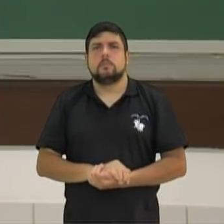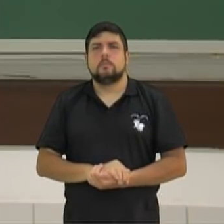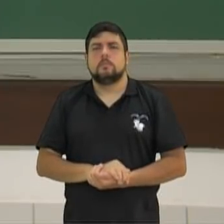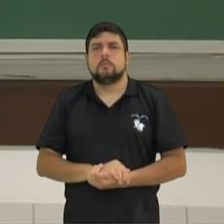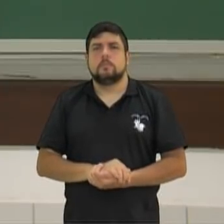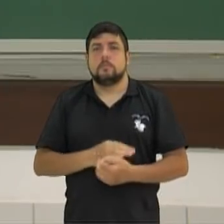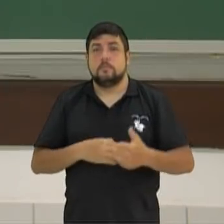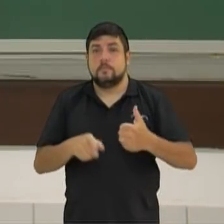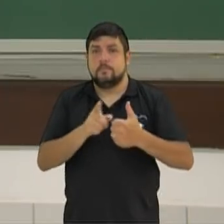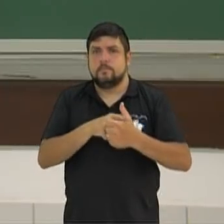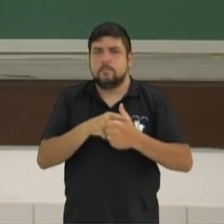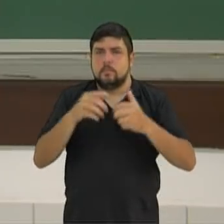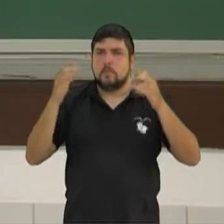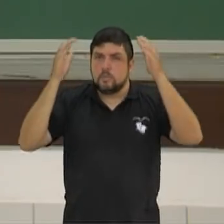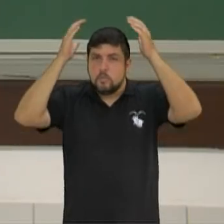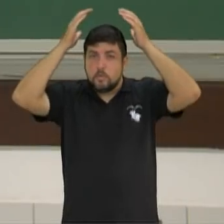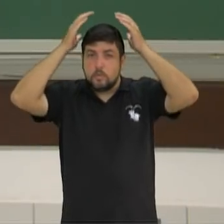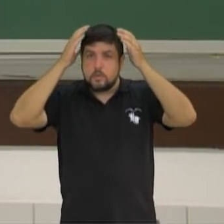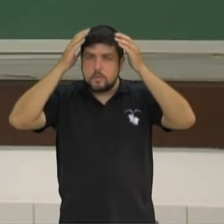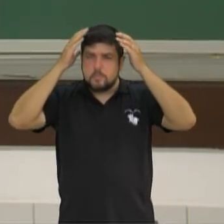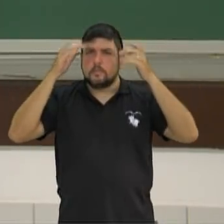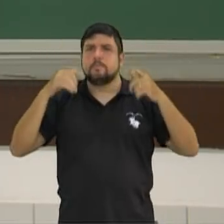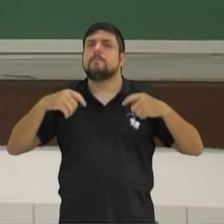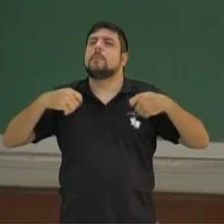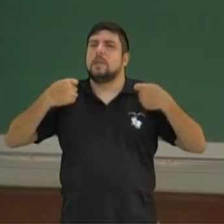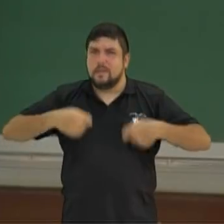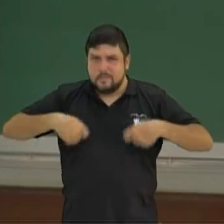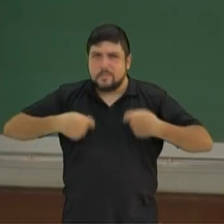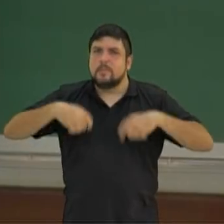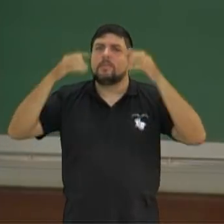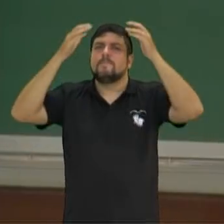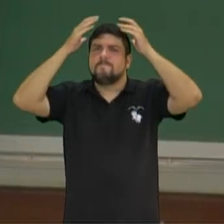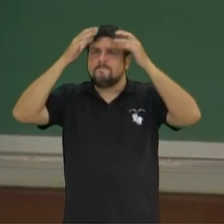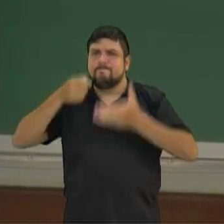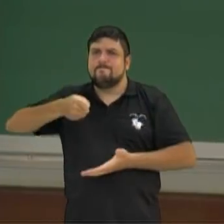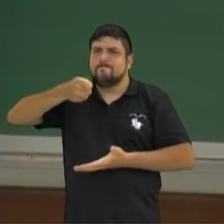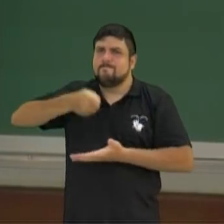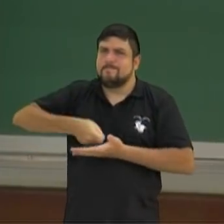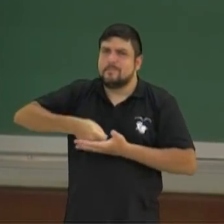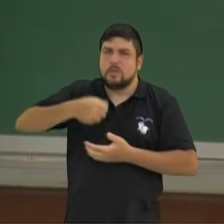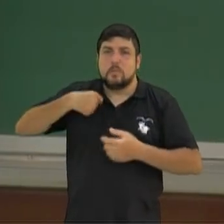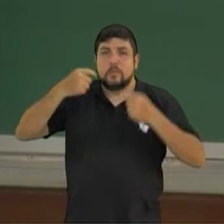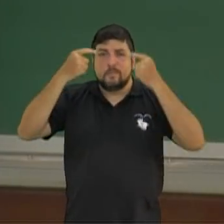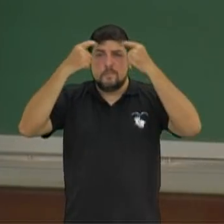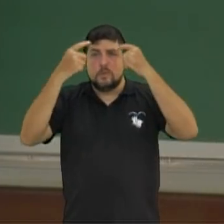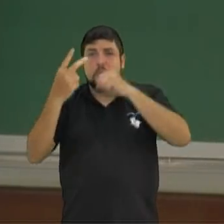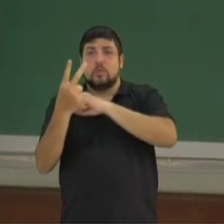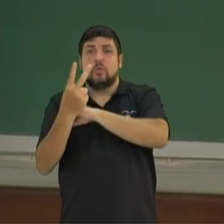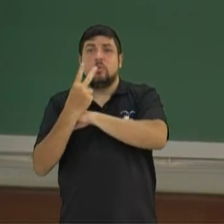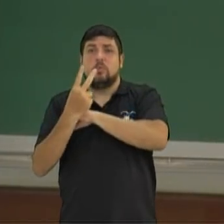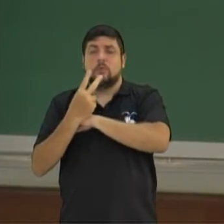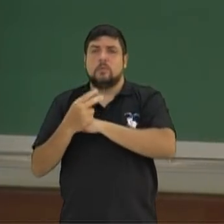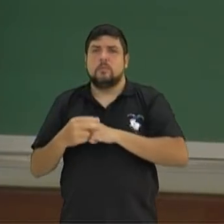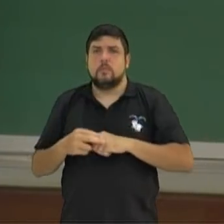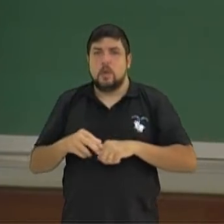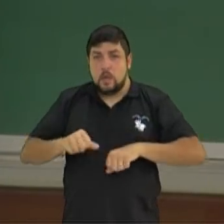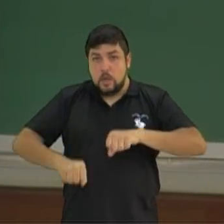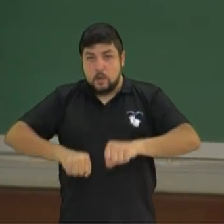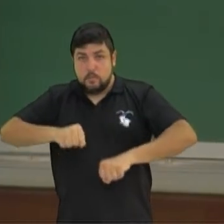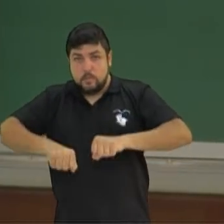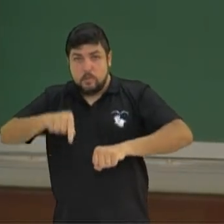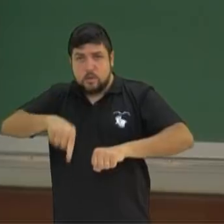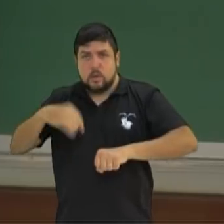o capacete, né? A cabeça tem que estar protegida. Tão importante quanto a bicicleta